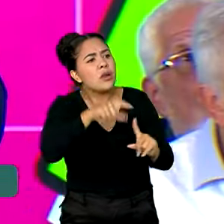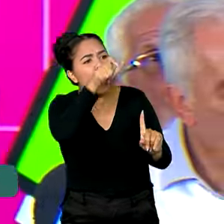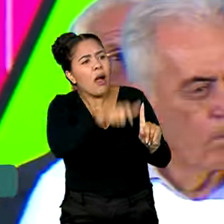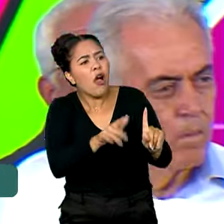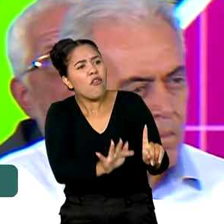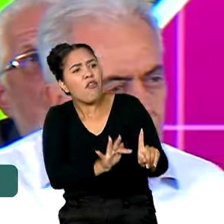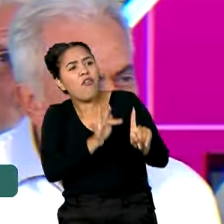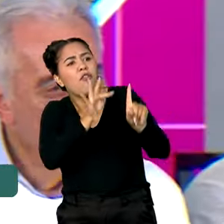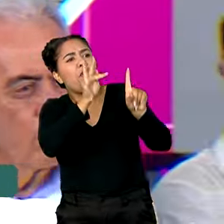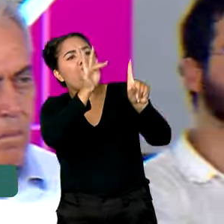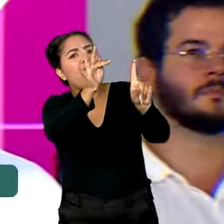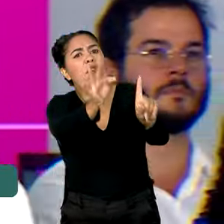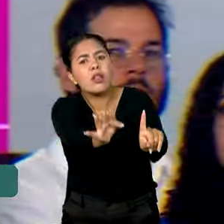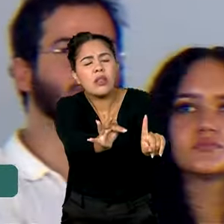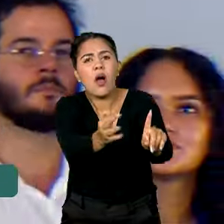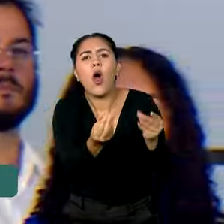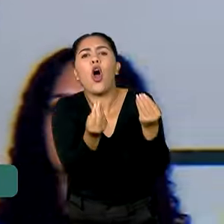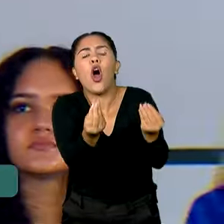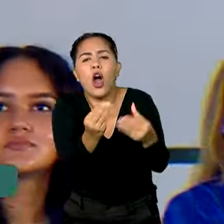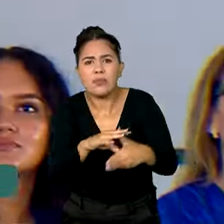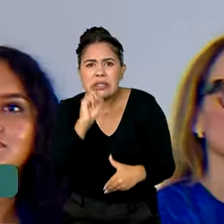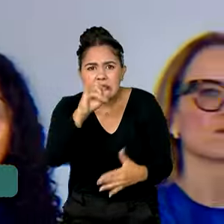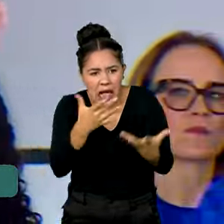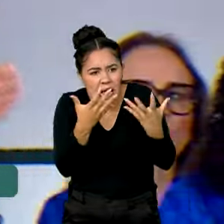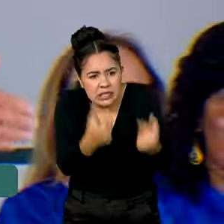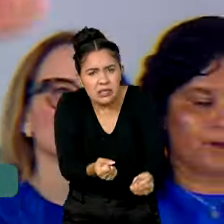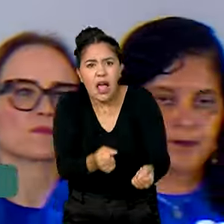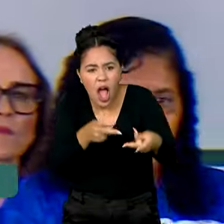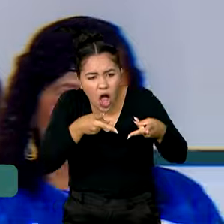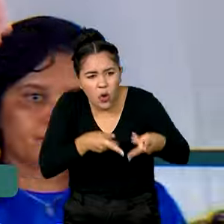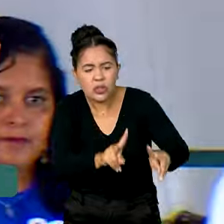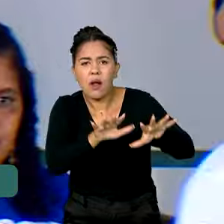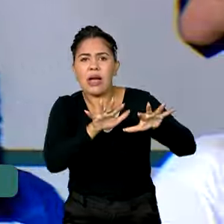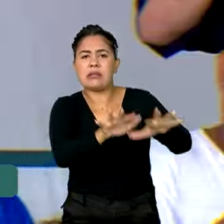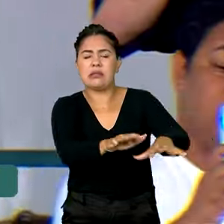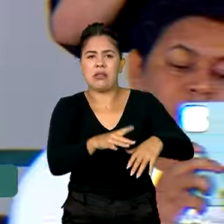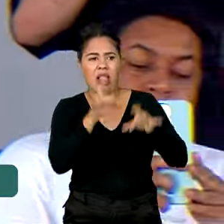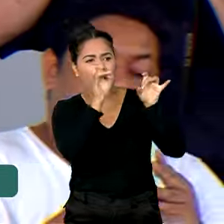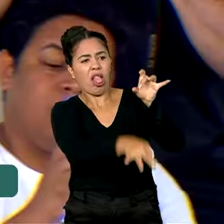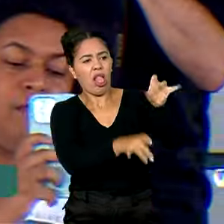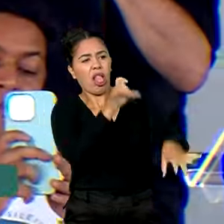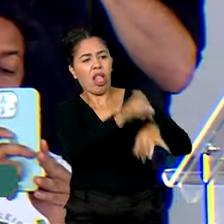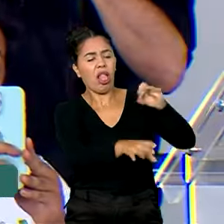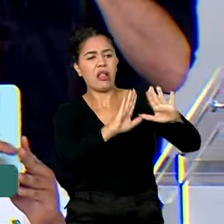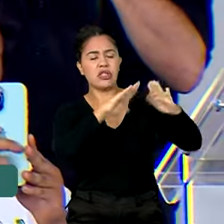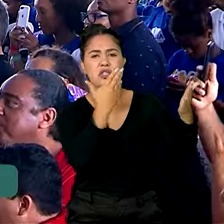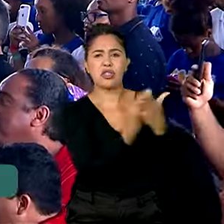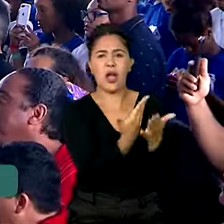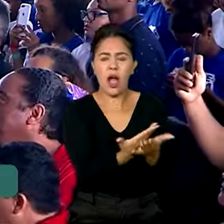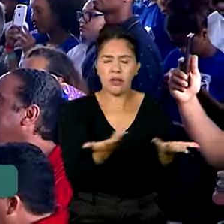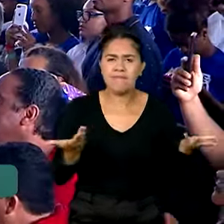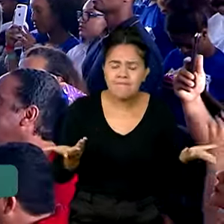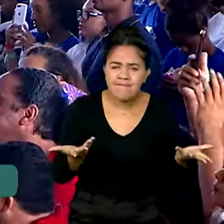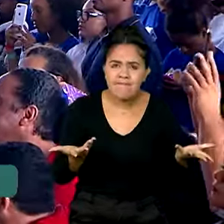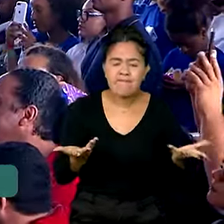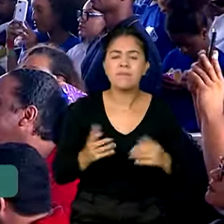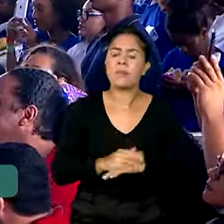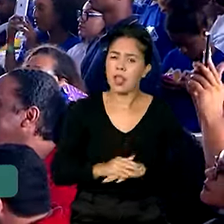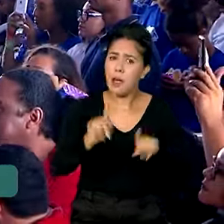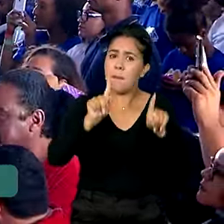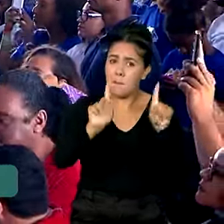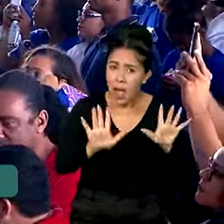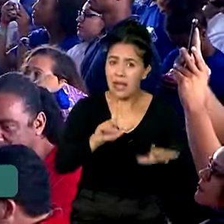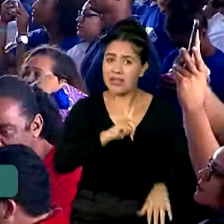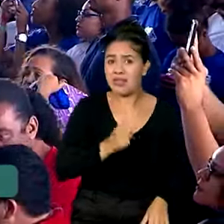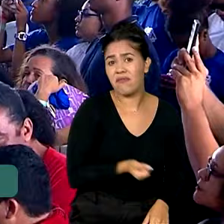iria criar se a gente permitisse que os estudantes deixassem a escola para trabalhar. E tem muita